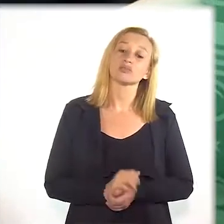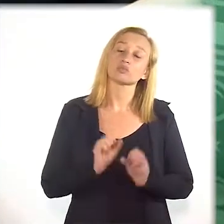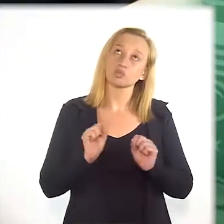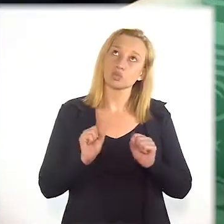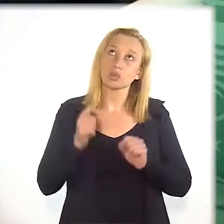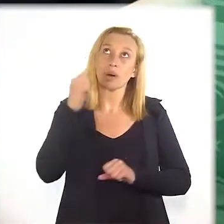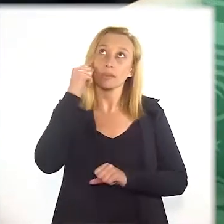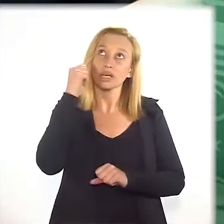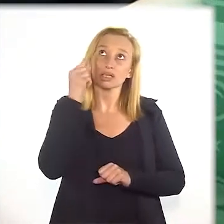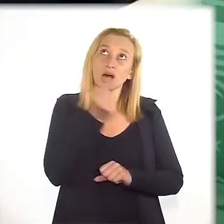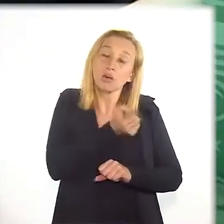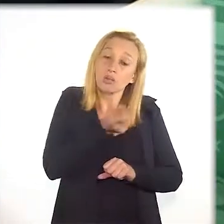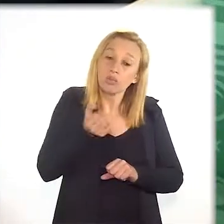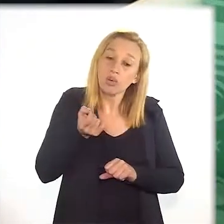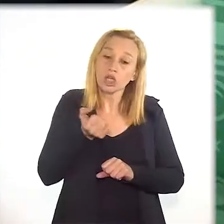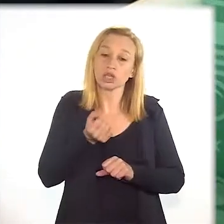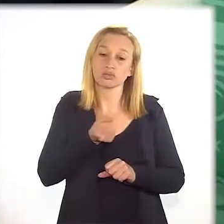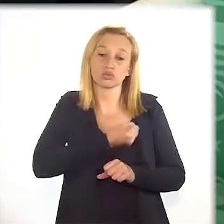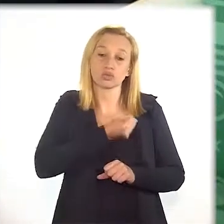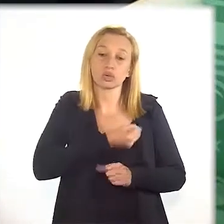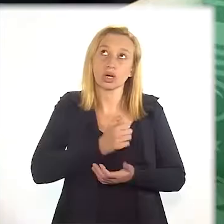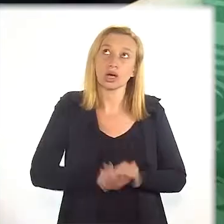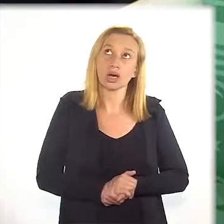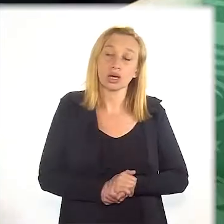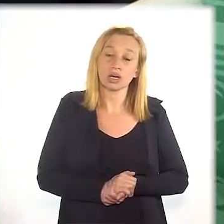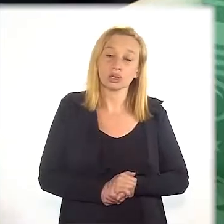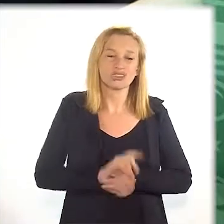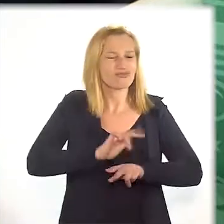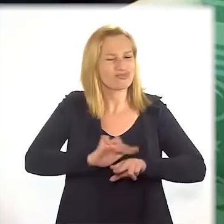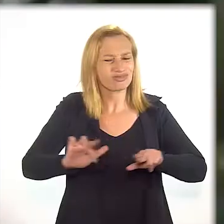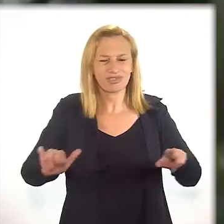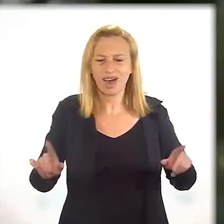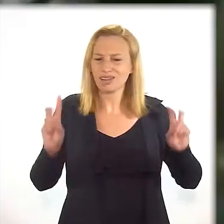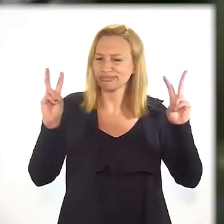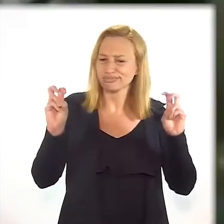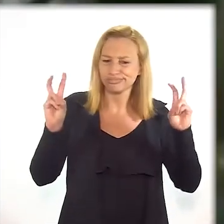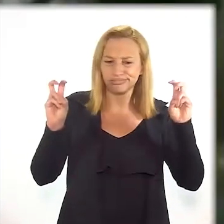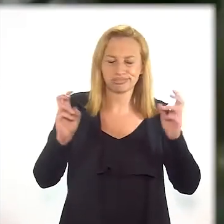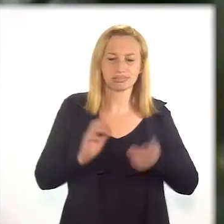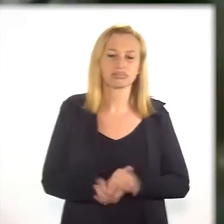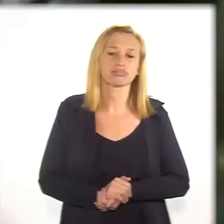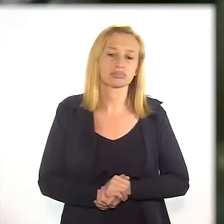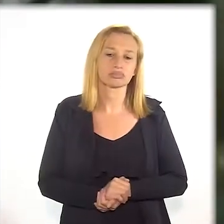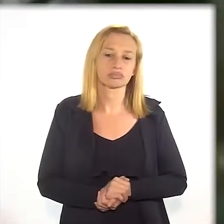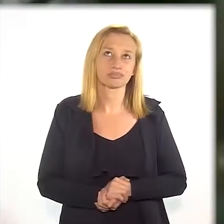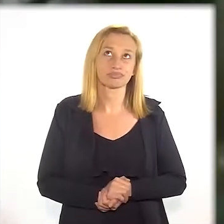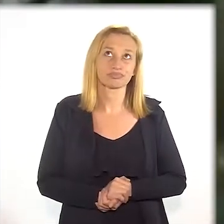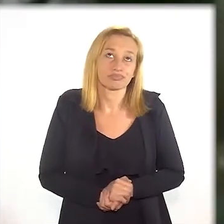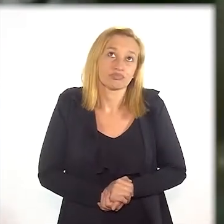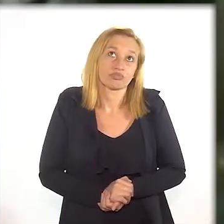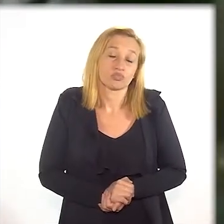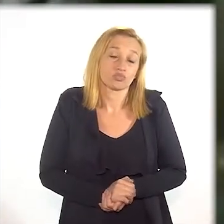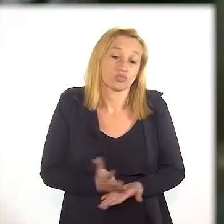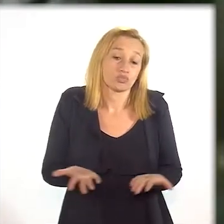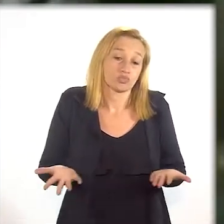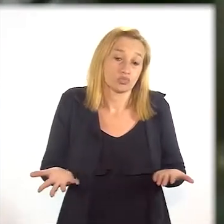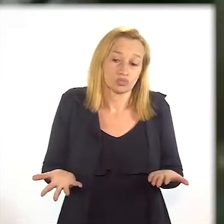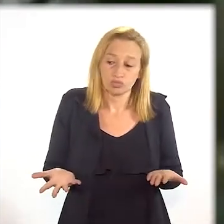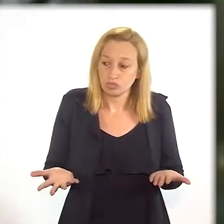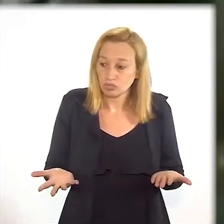A gente pode pensar um pouco nesses dados em diversas questões, né? Talvez pela